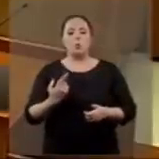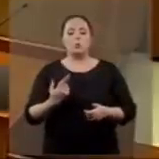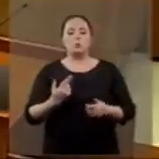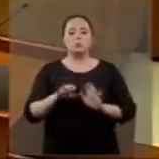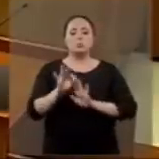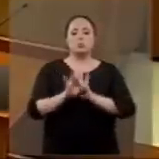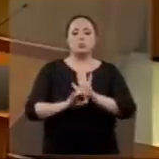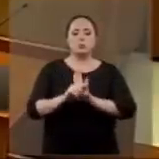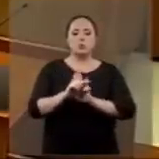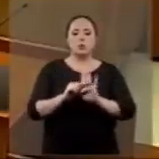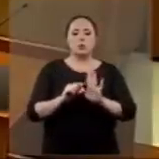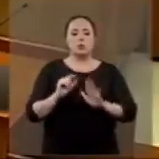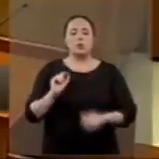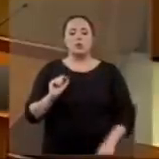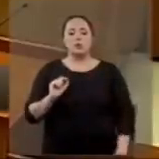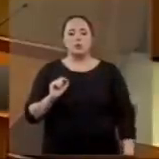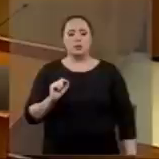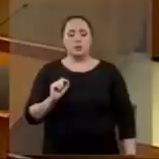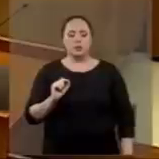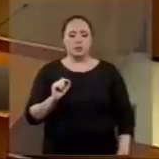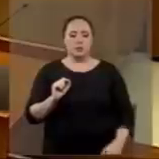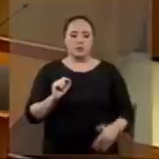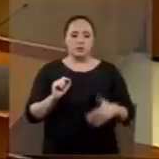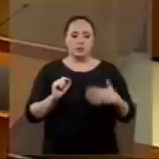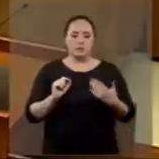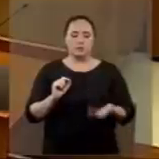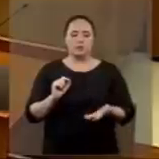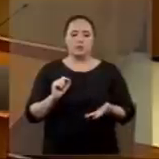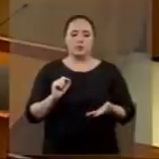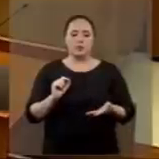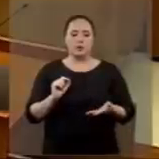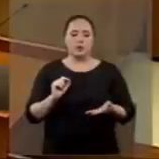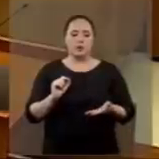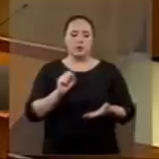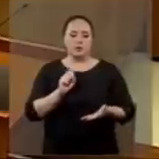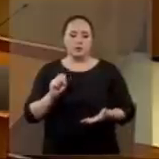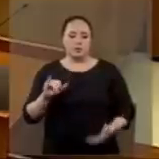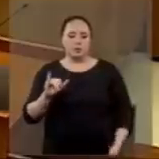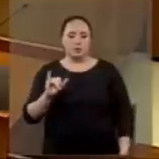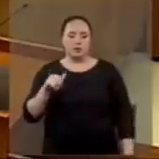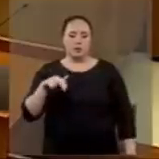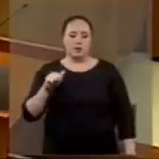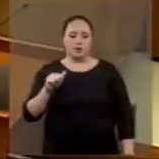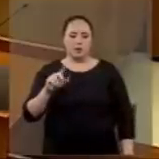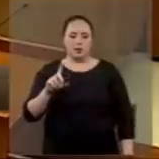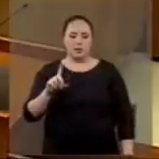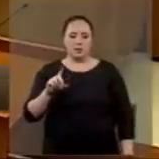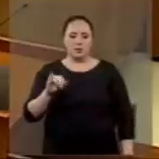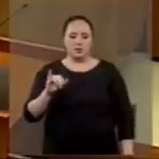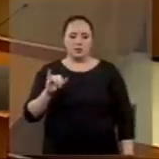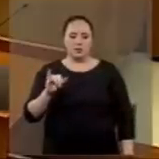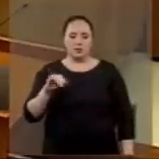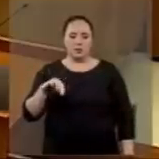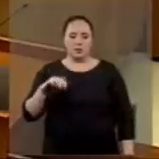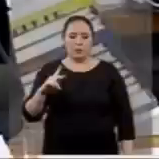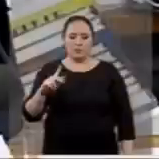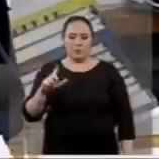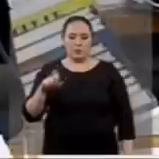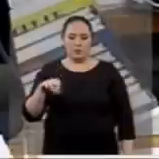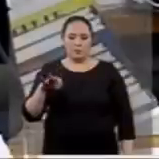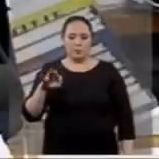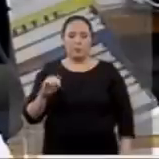cláusula que implica, havendo inadimplemento de obrigação principal acessória